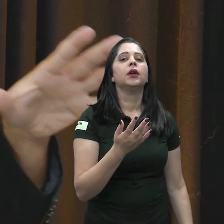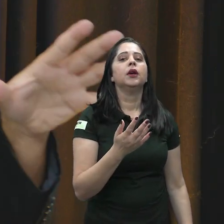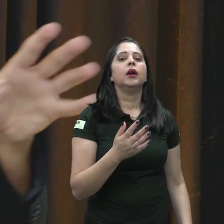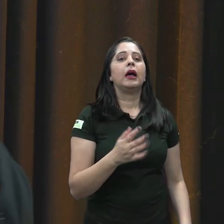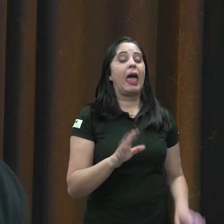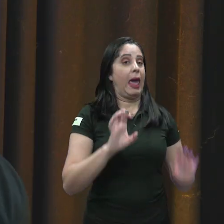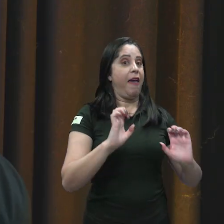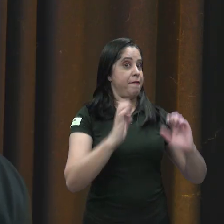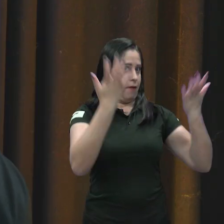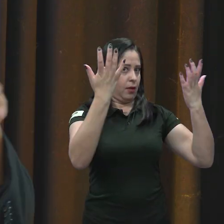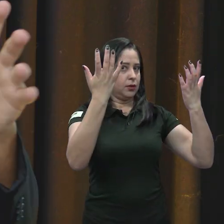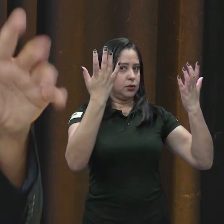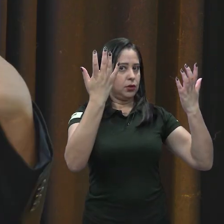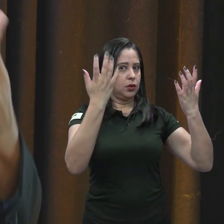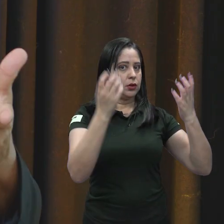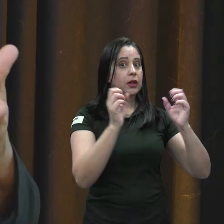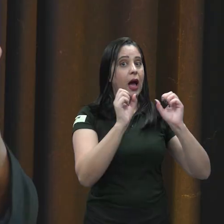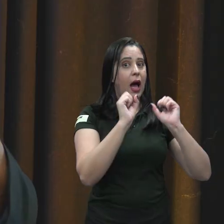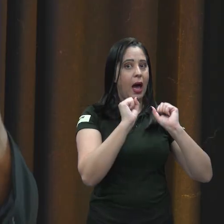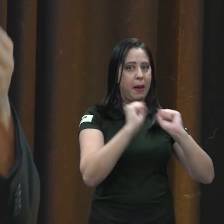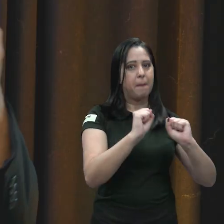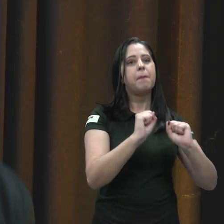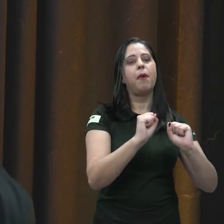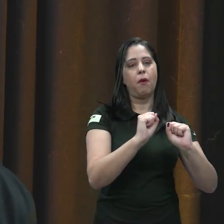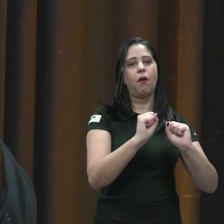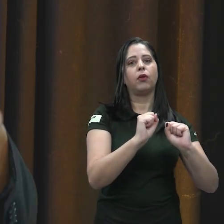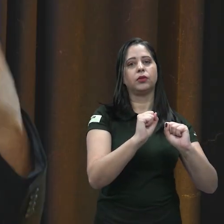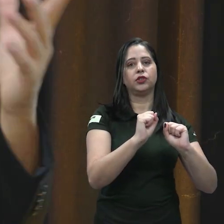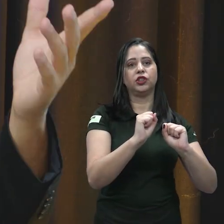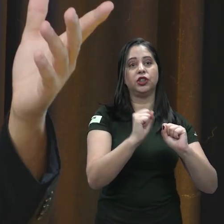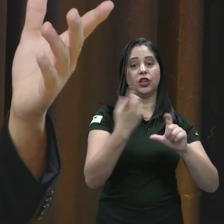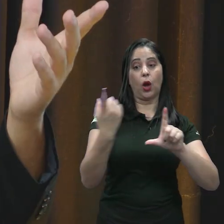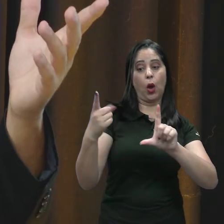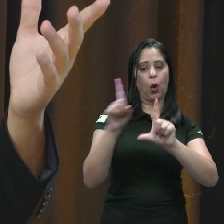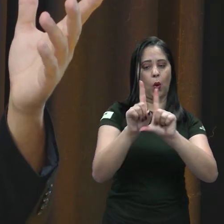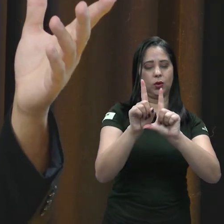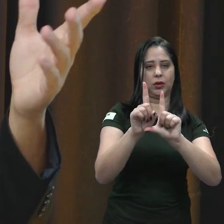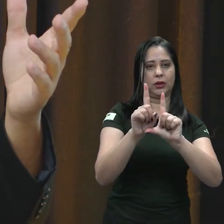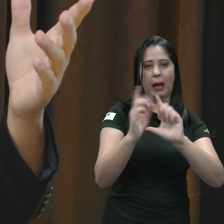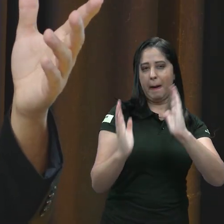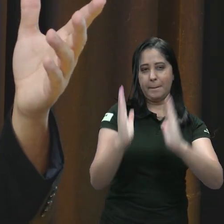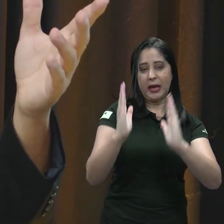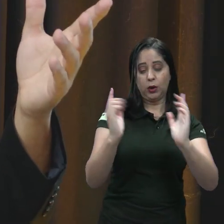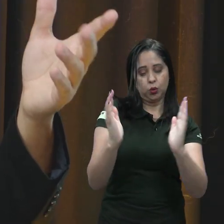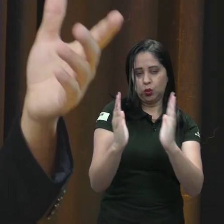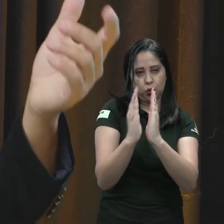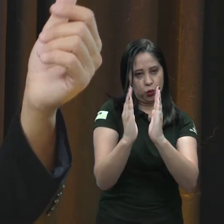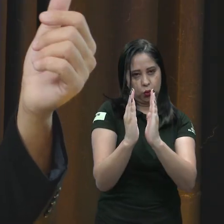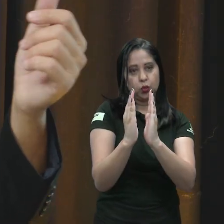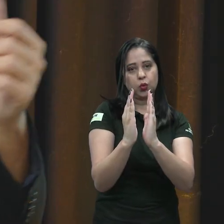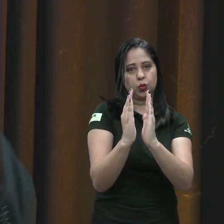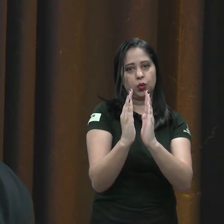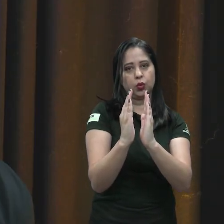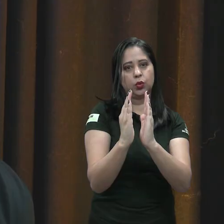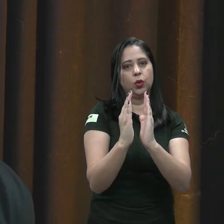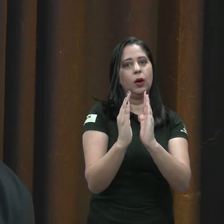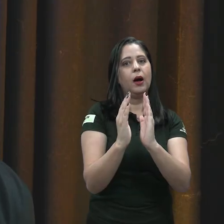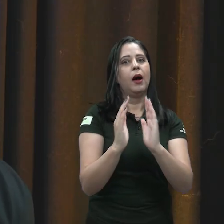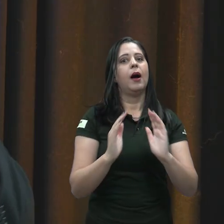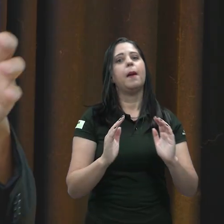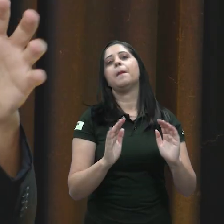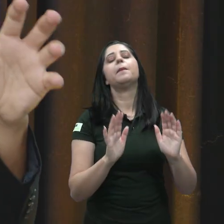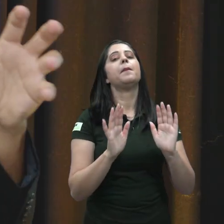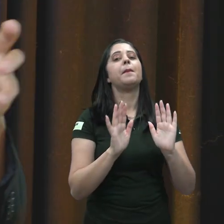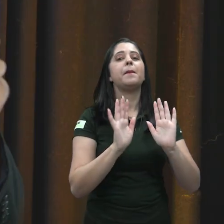um evento, por exemplo, você consegue fazer uma ação pontual e aquilo acaba sendo, traz um resultado financeiro, né? Sim.